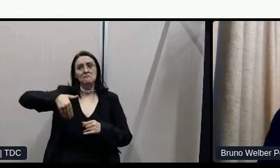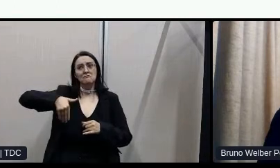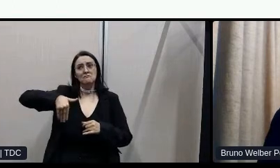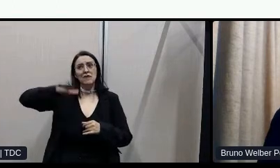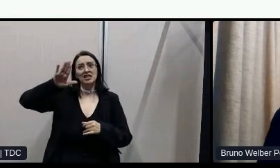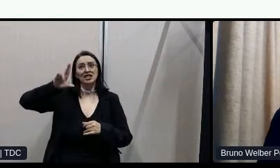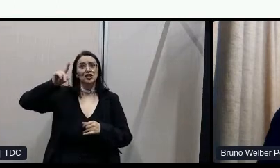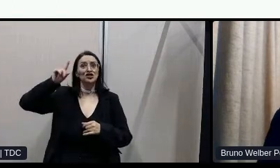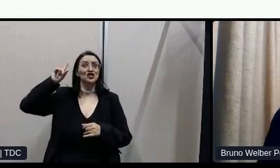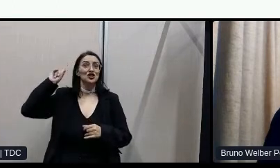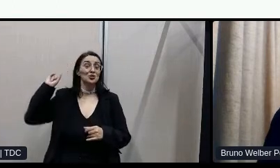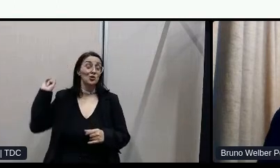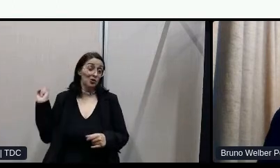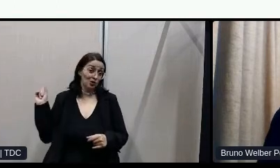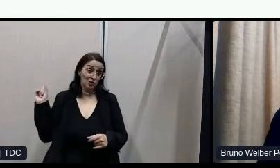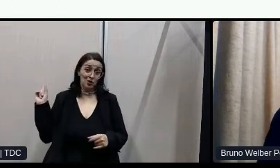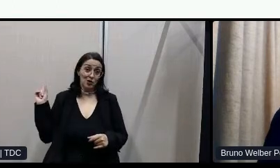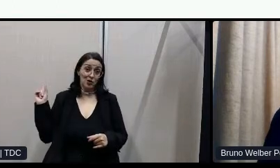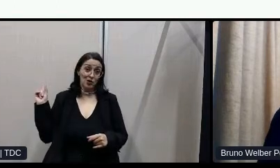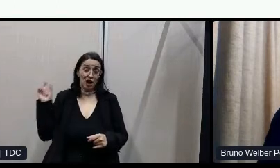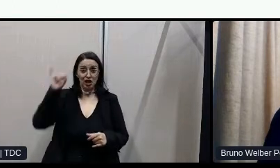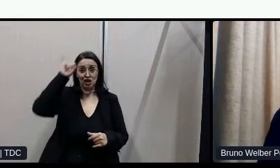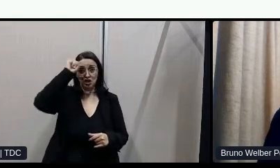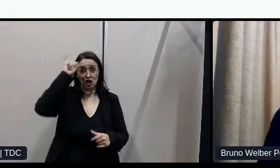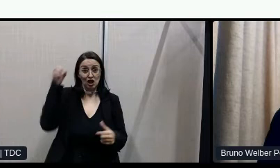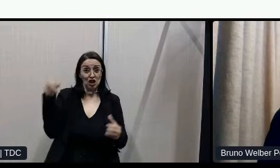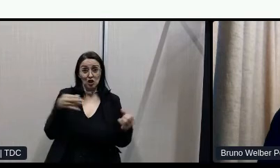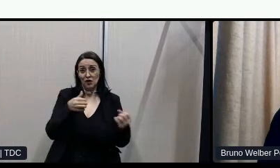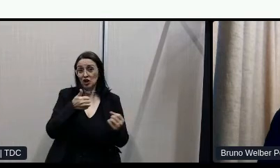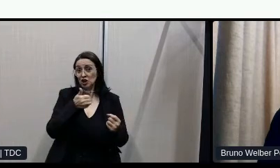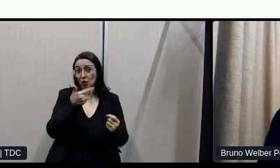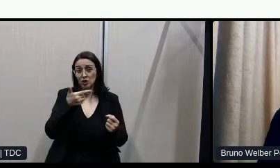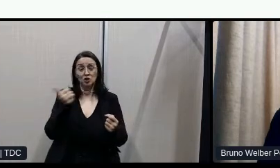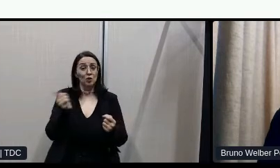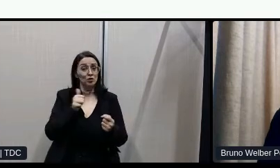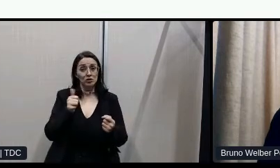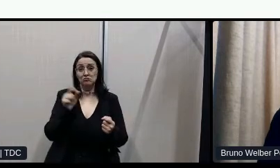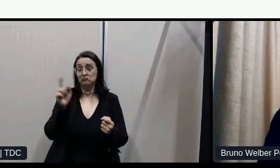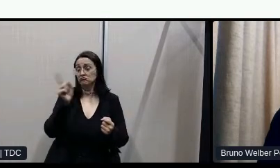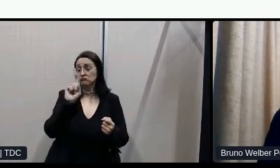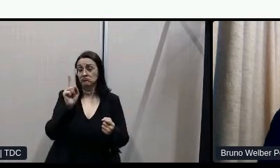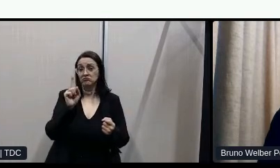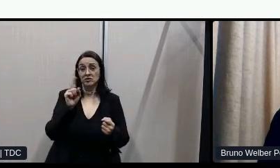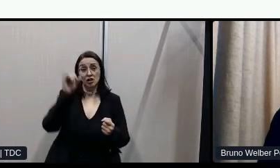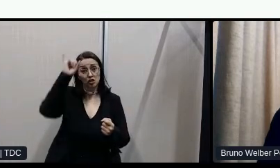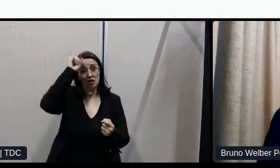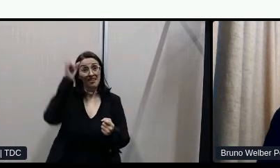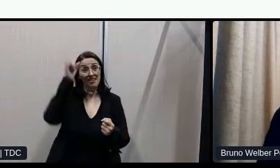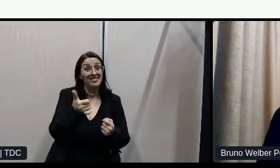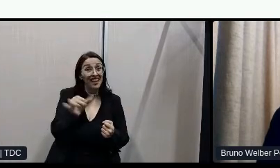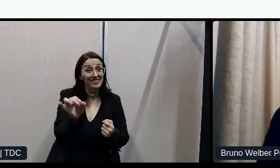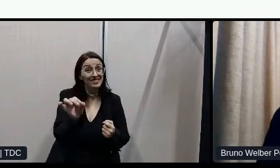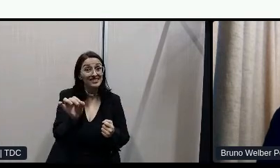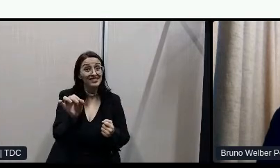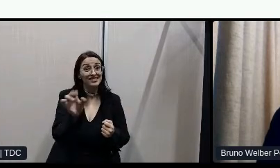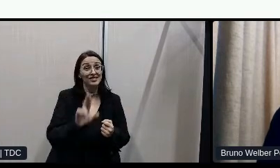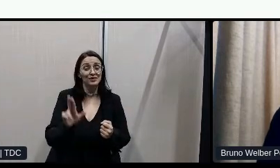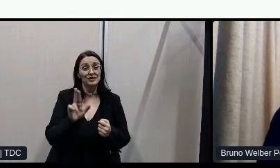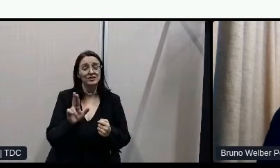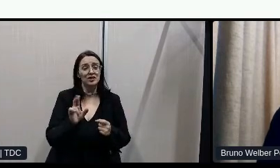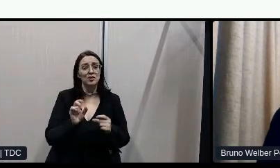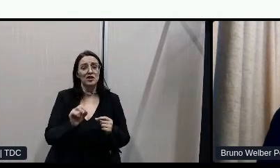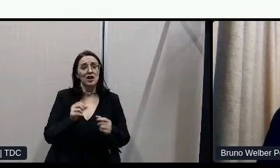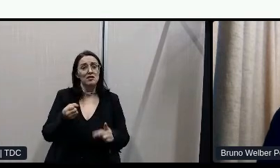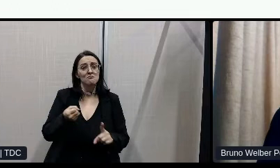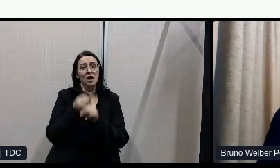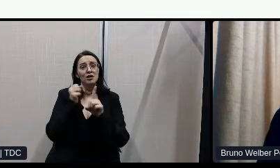antigos. Eles não estão com o Android 12 nem com o Android 11, eles estão talvez com o Android 10". E o que que isso impacta